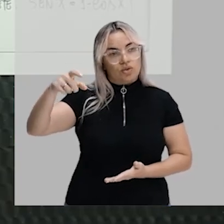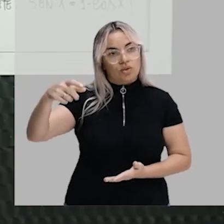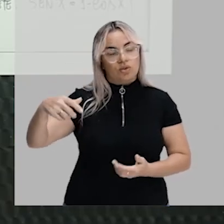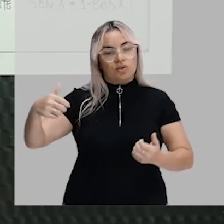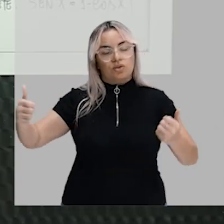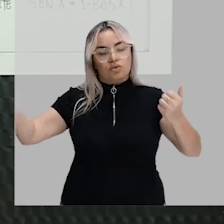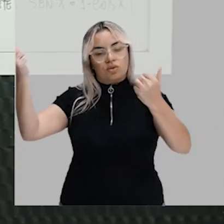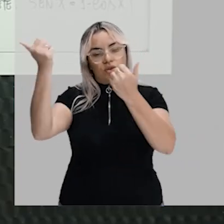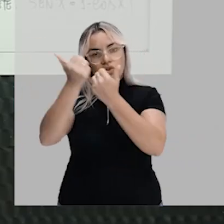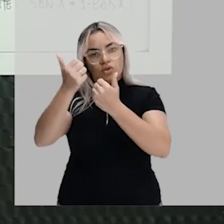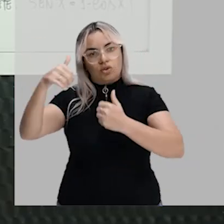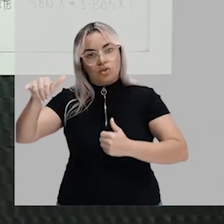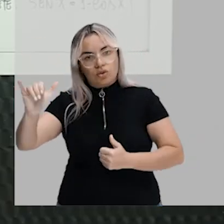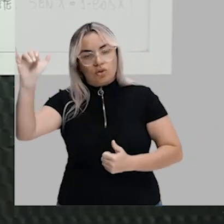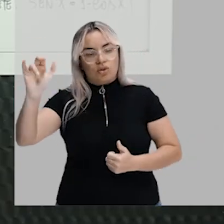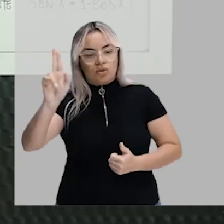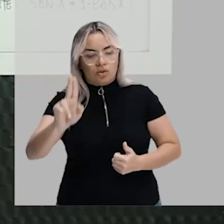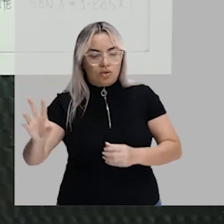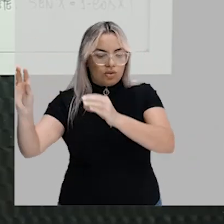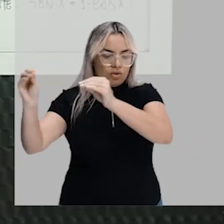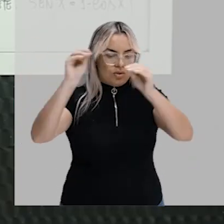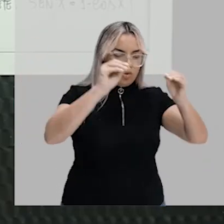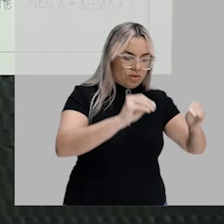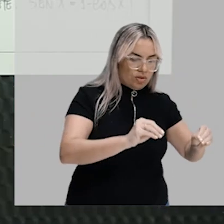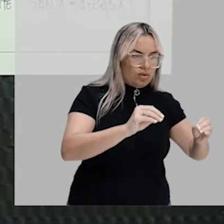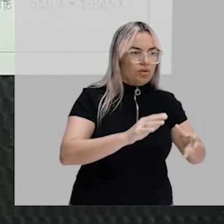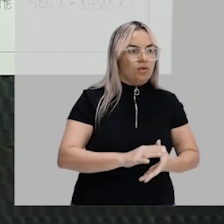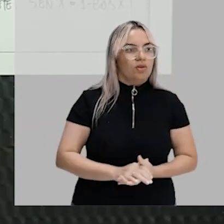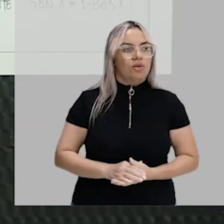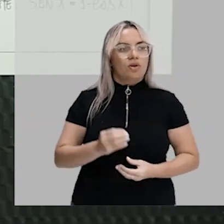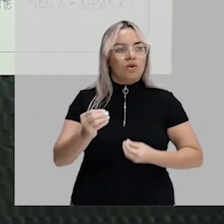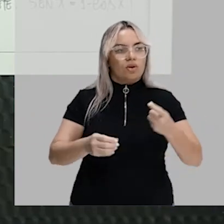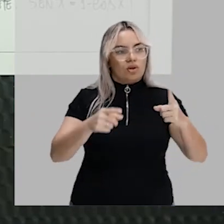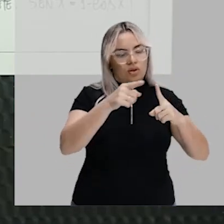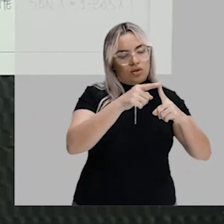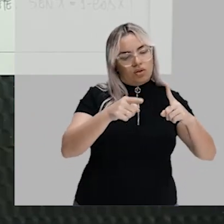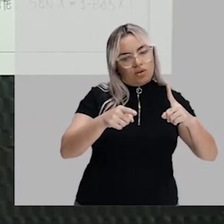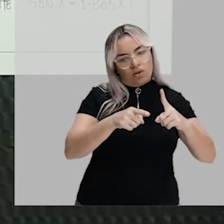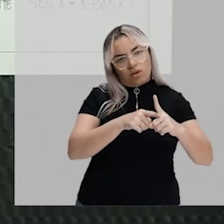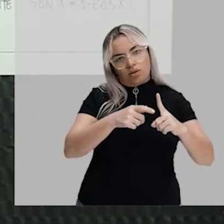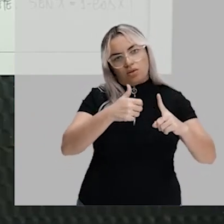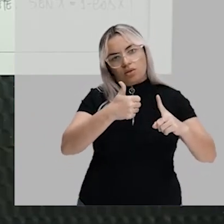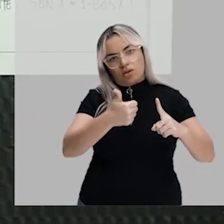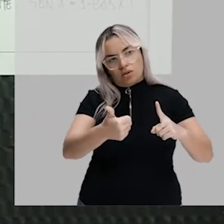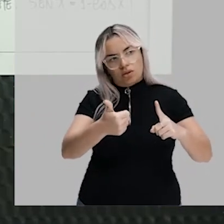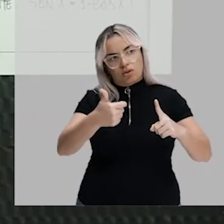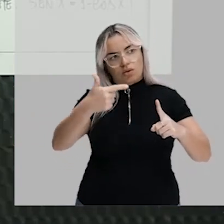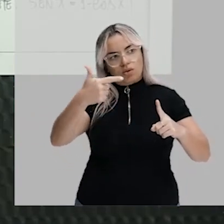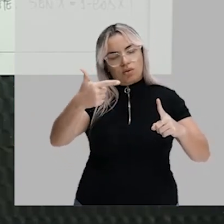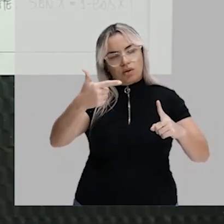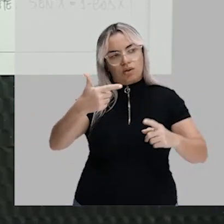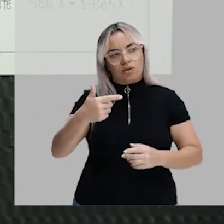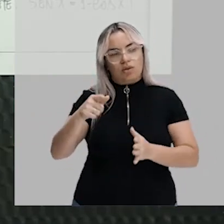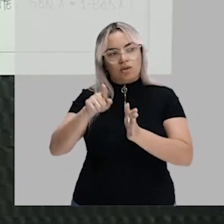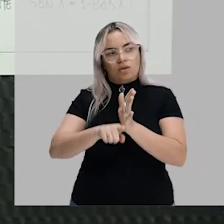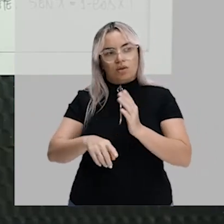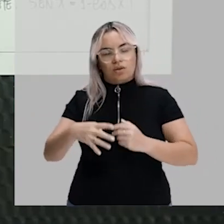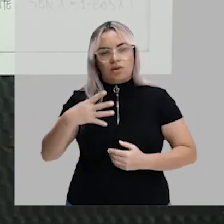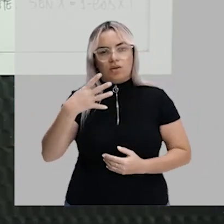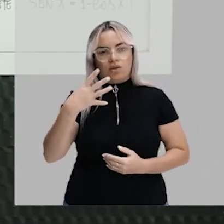a 1 qu - 4 x 2 x